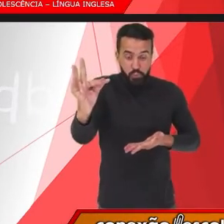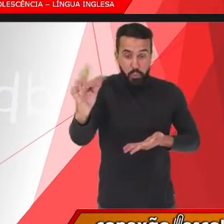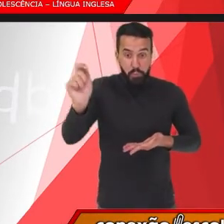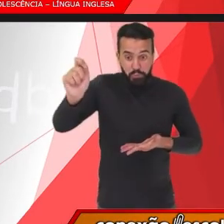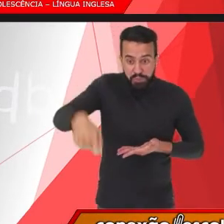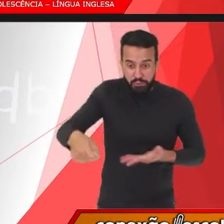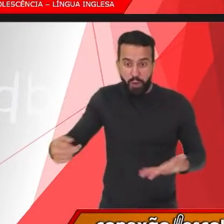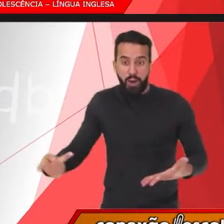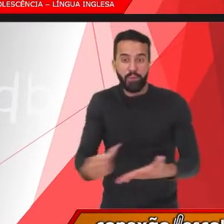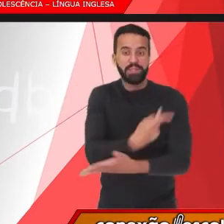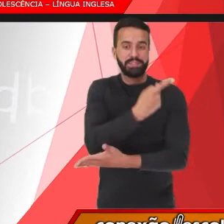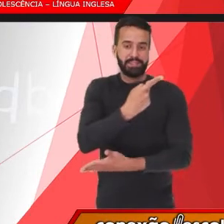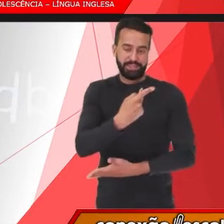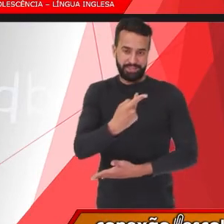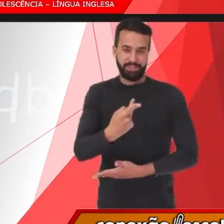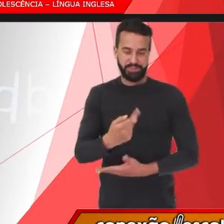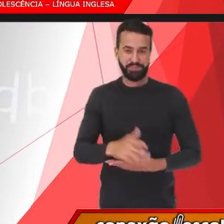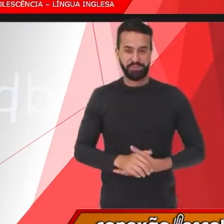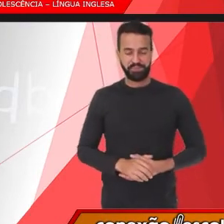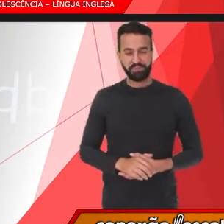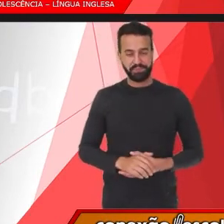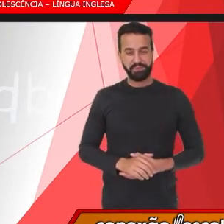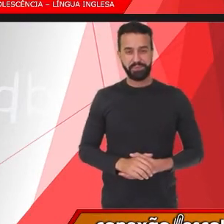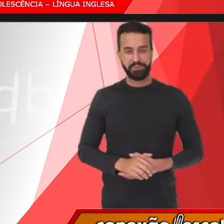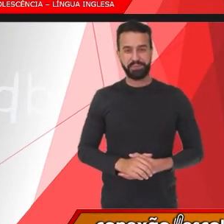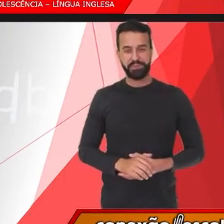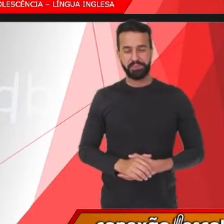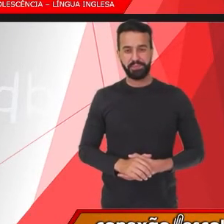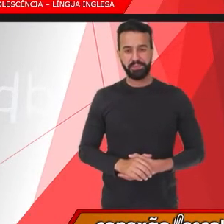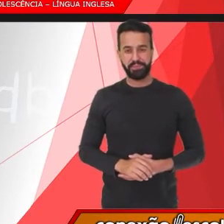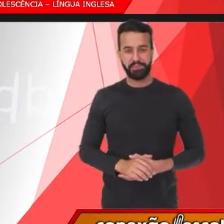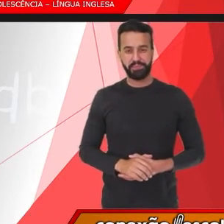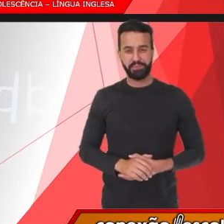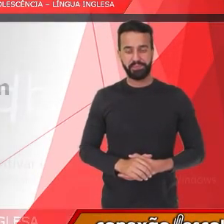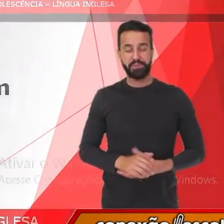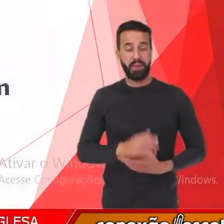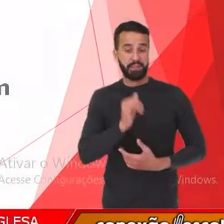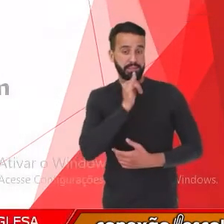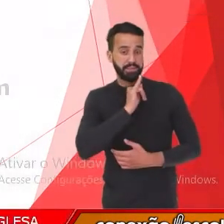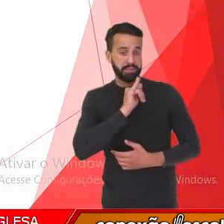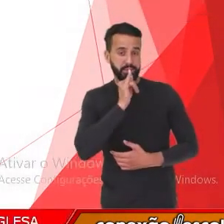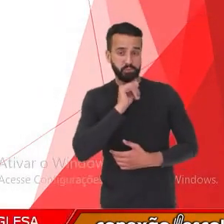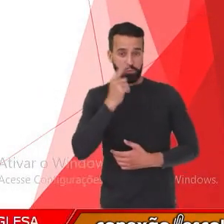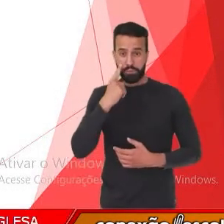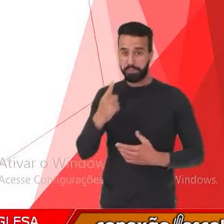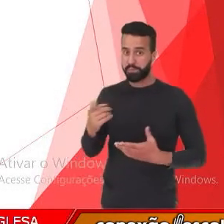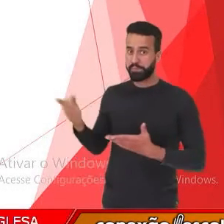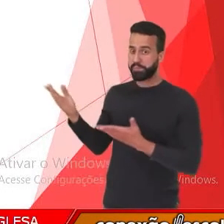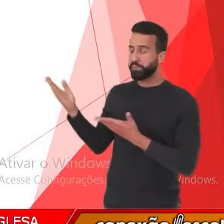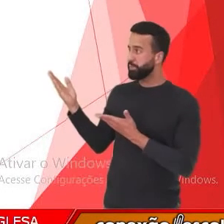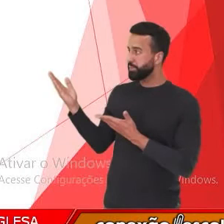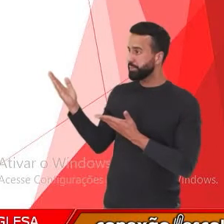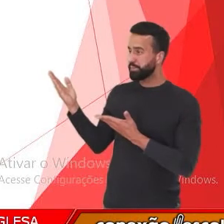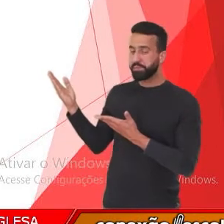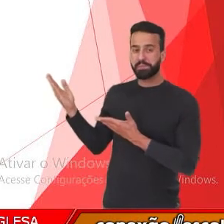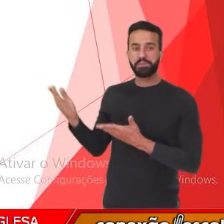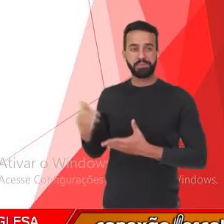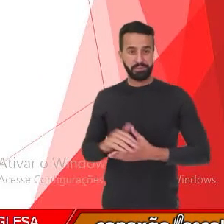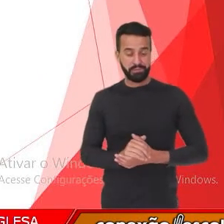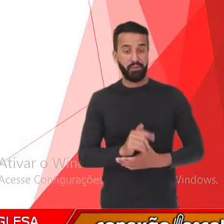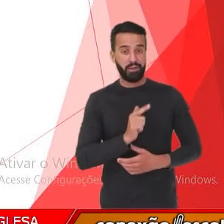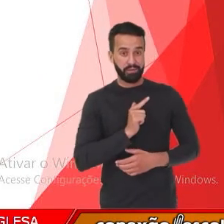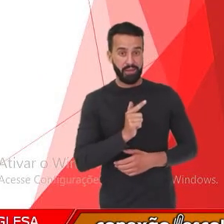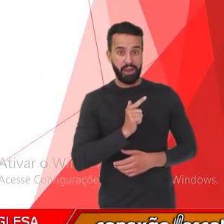acontecer, né? Então, seguindo aqui os exemplos, nós temos aqui essa ideia